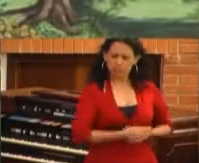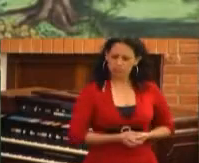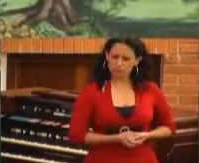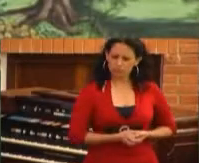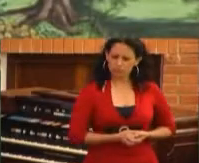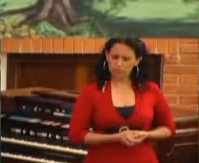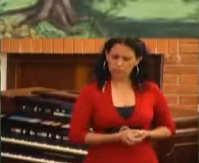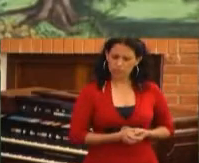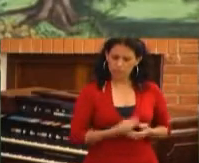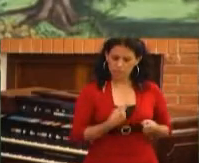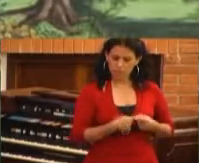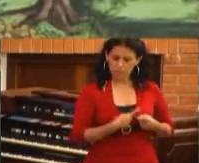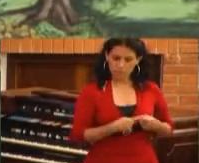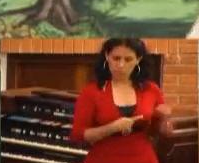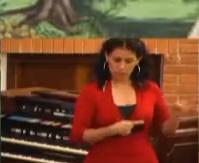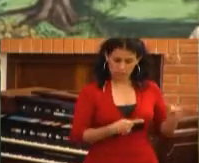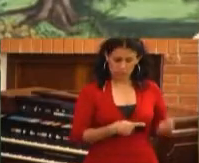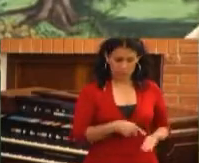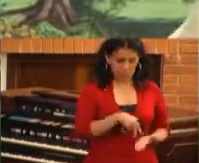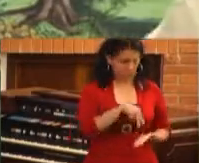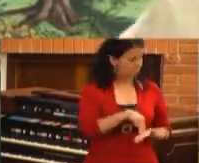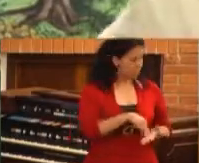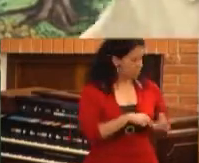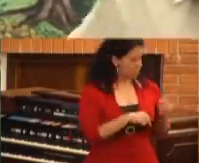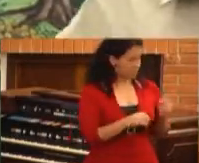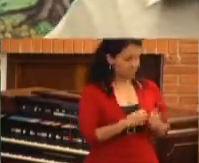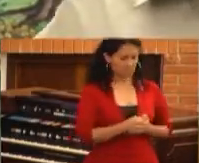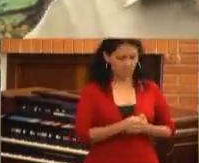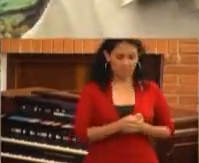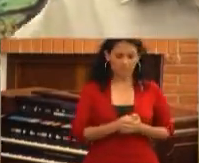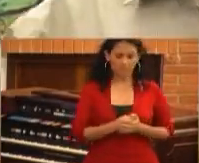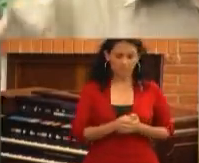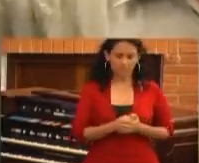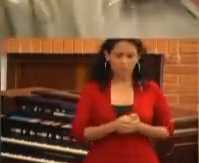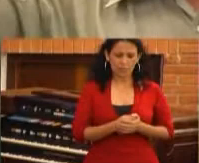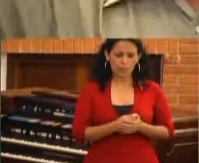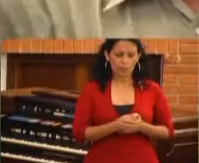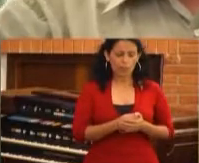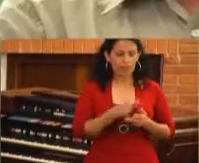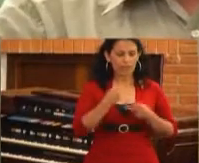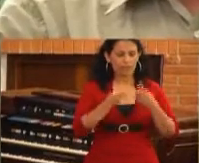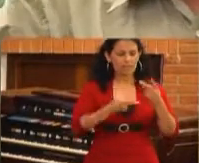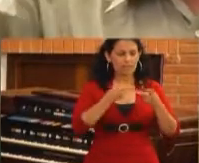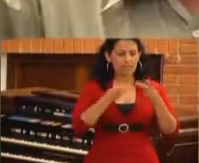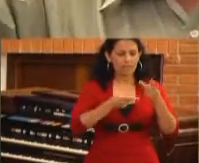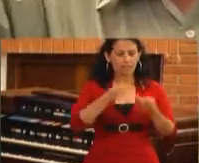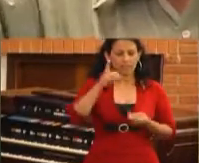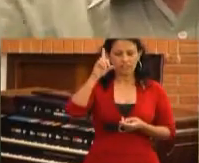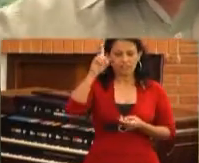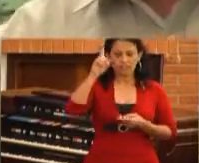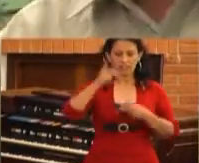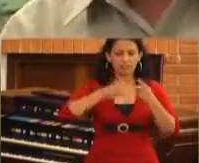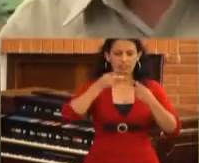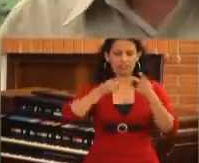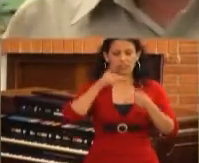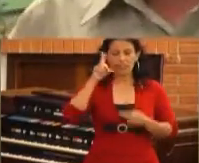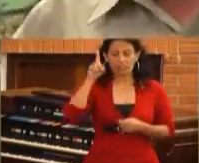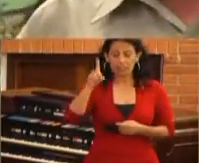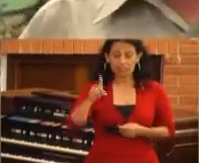Porque você sobe lá naquele negócio e fala de Deus que você não sabe